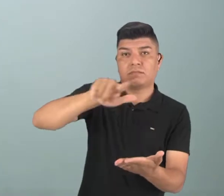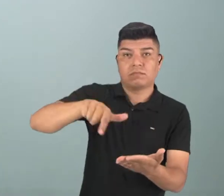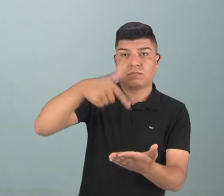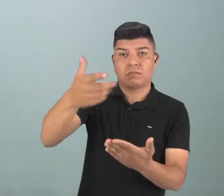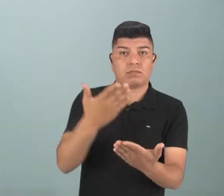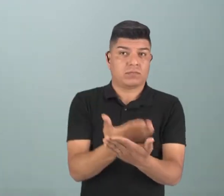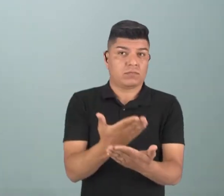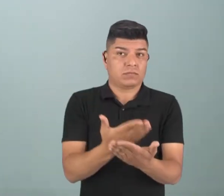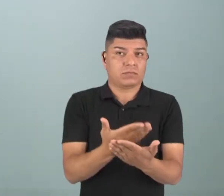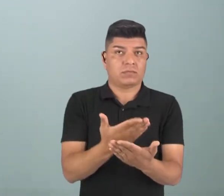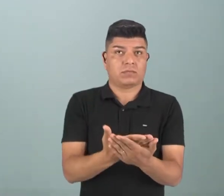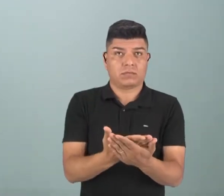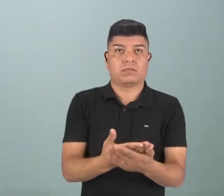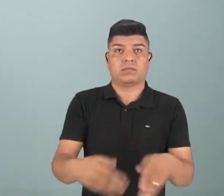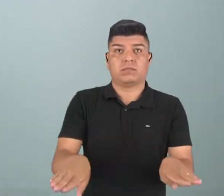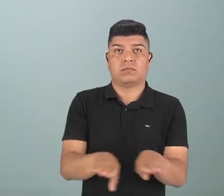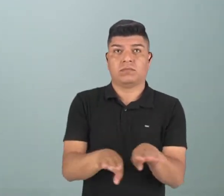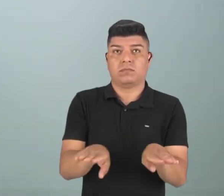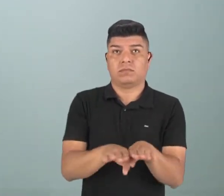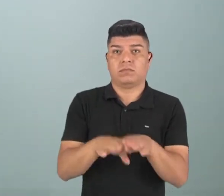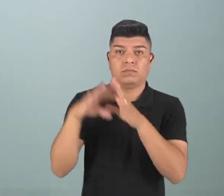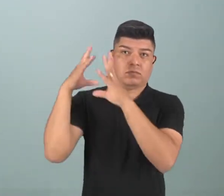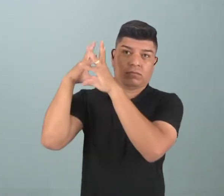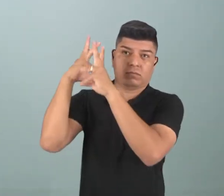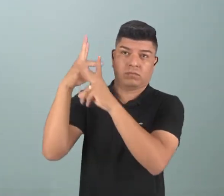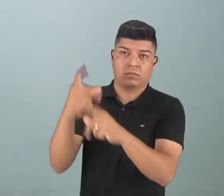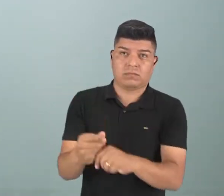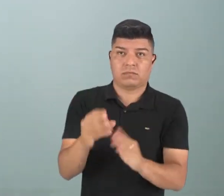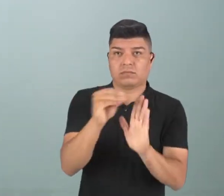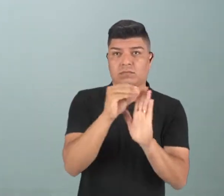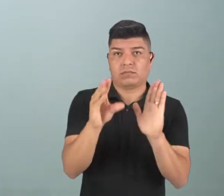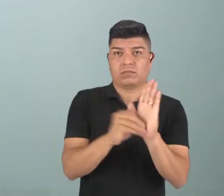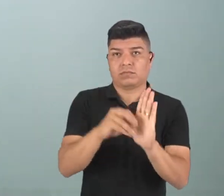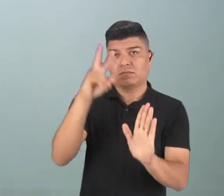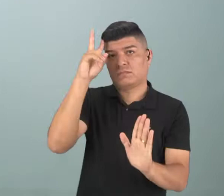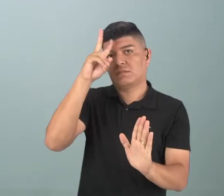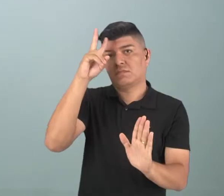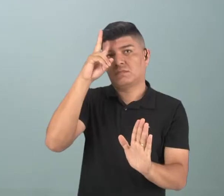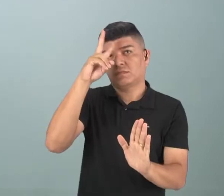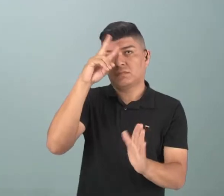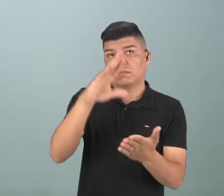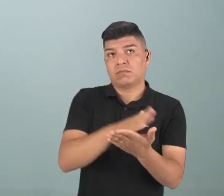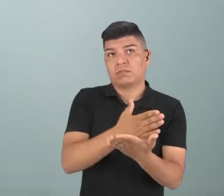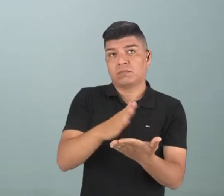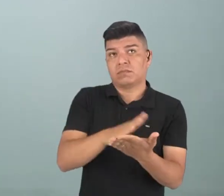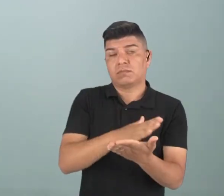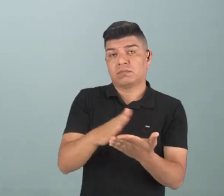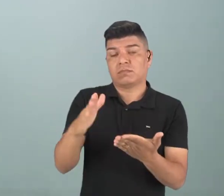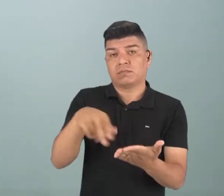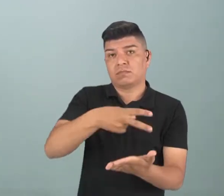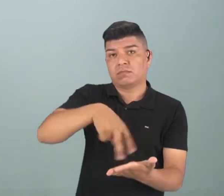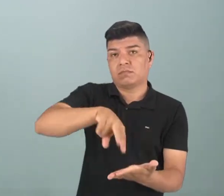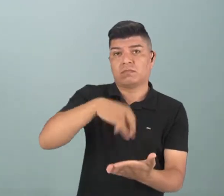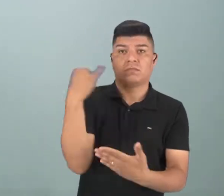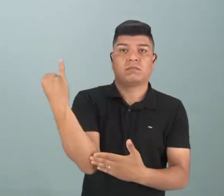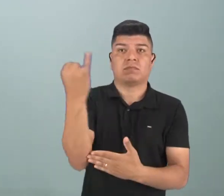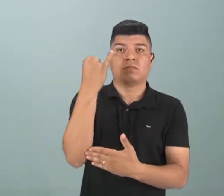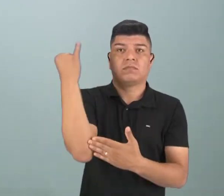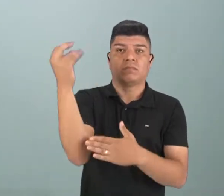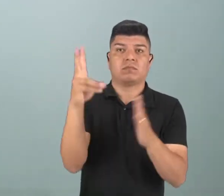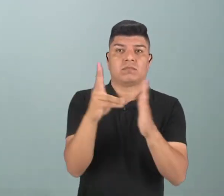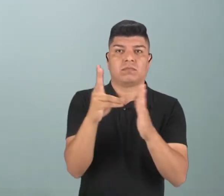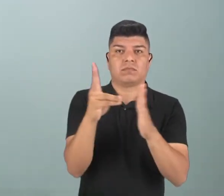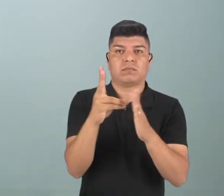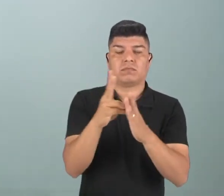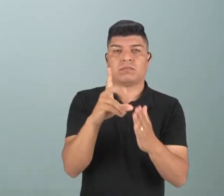próximas aulas que nós vamos fazer também essa retomada de conteúdos, nós vamos lembrar de algumas danças importantes indígenas que